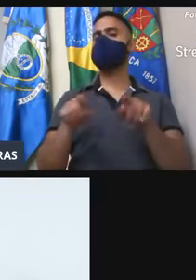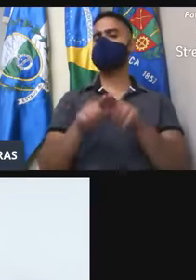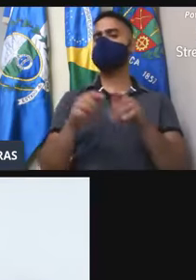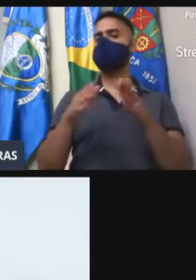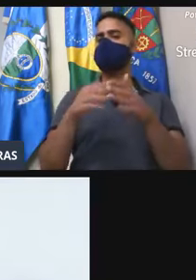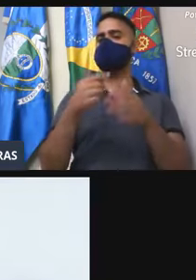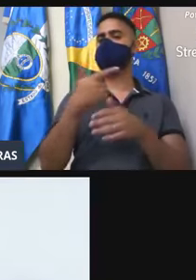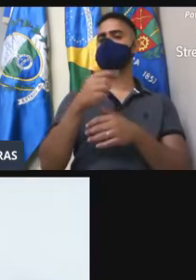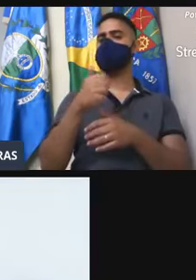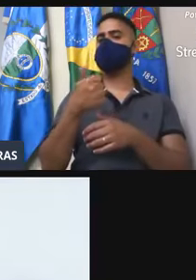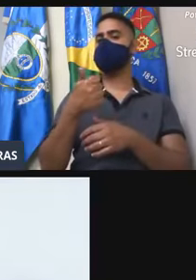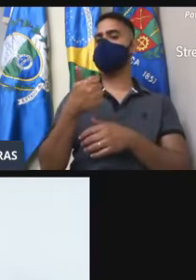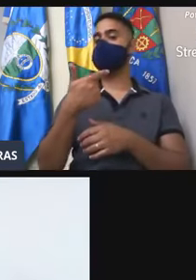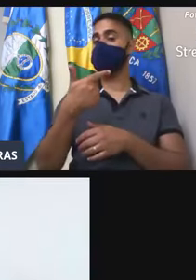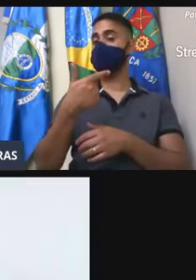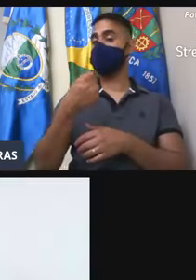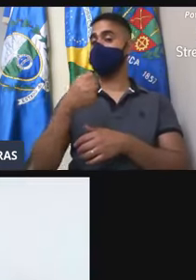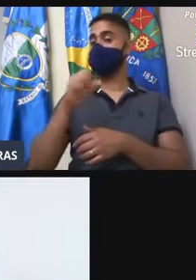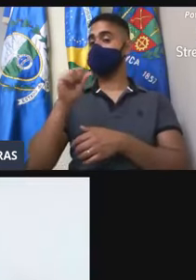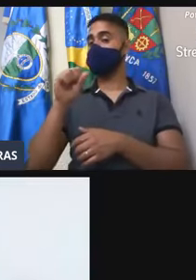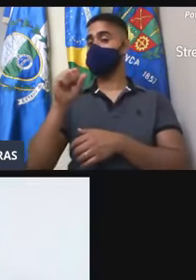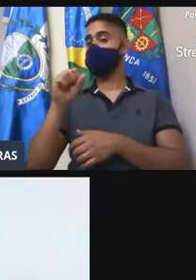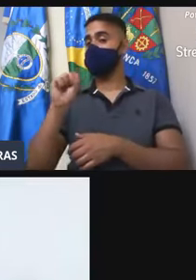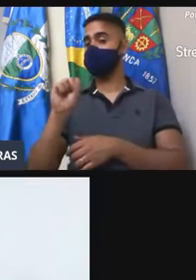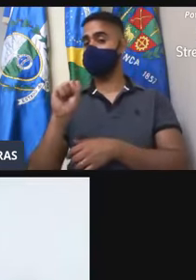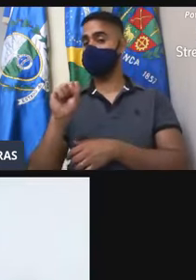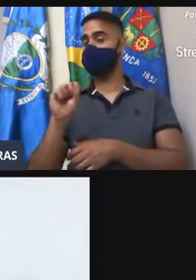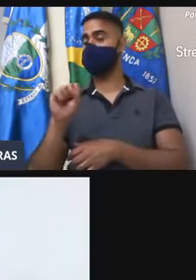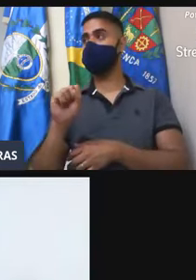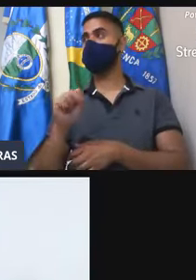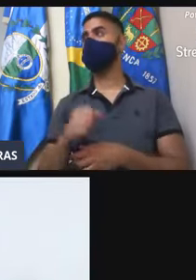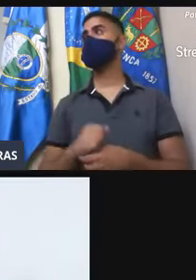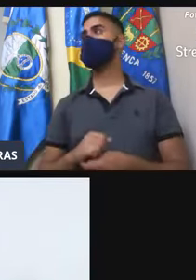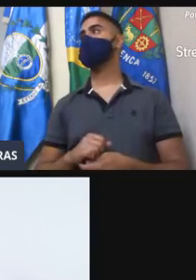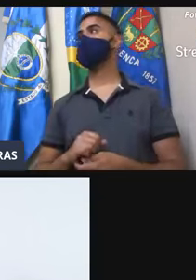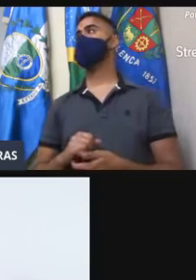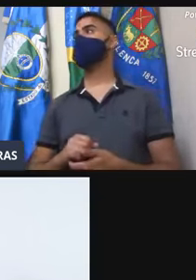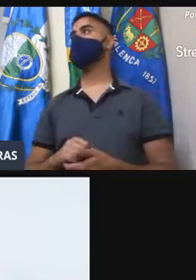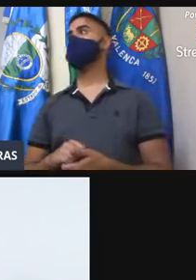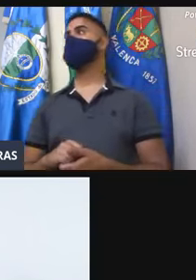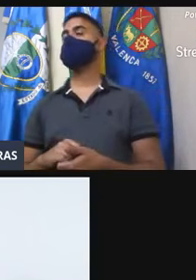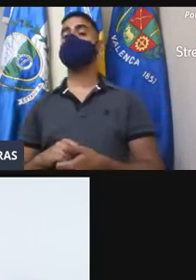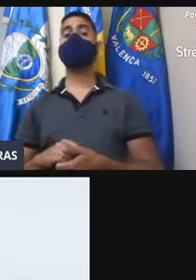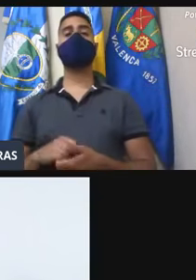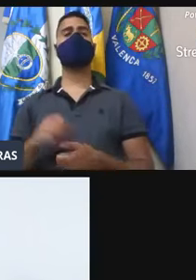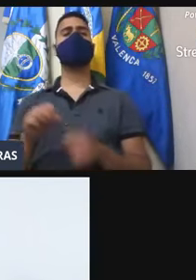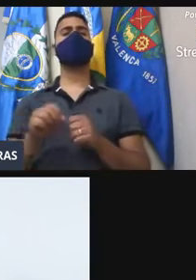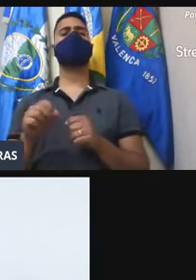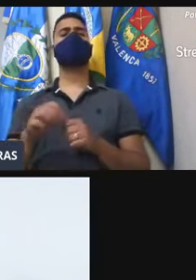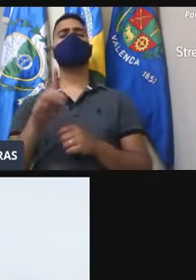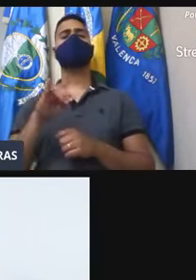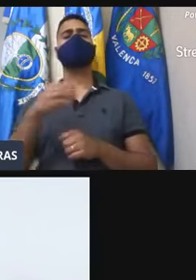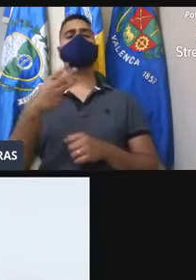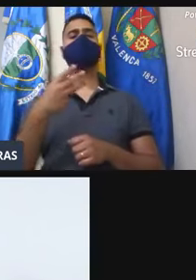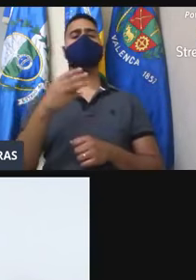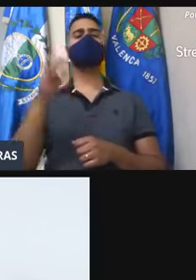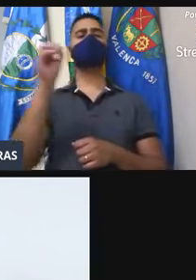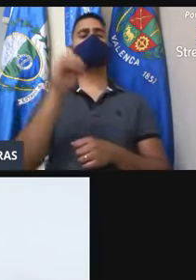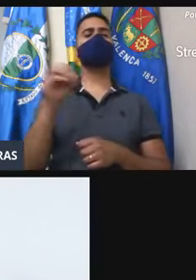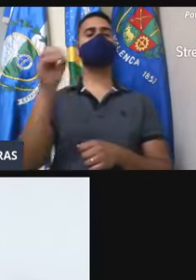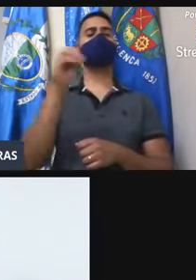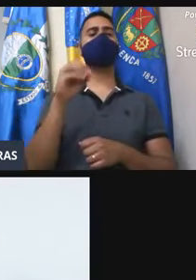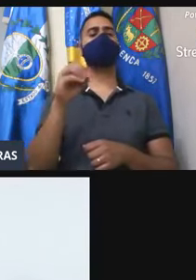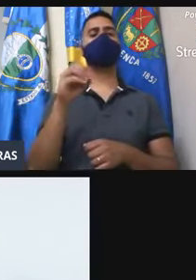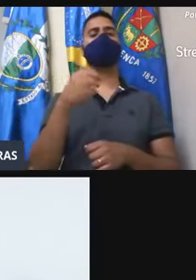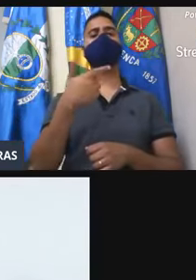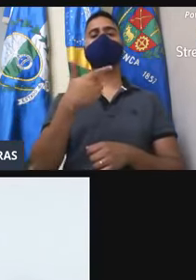2018. Fiz isso no dia... Perdão, essa eu fiz no dia 3 de outubro de 2017.